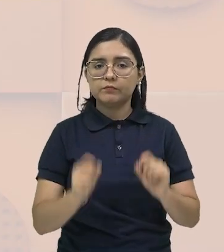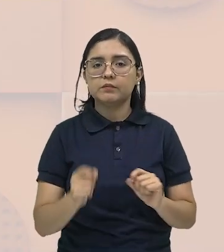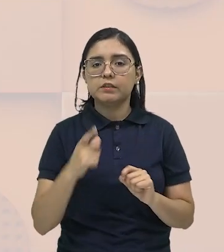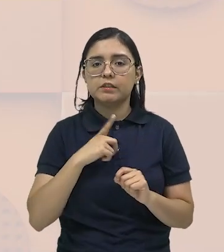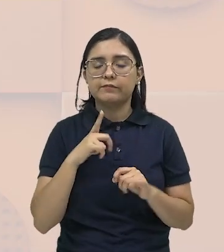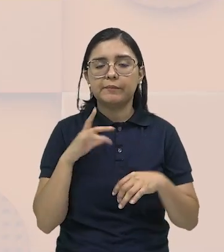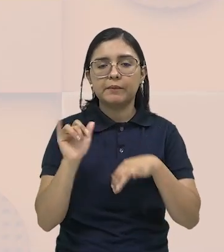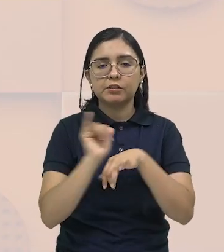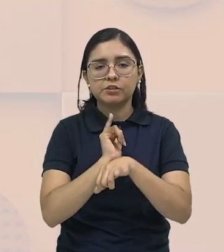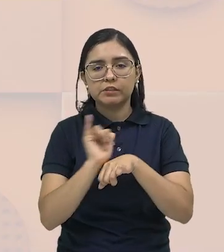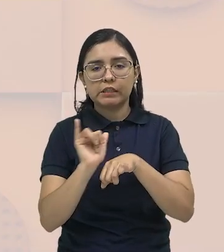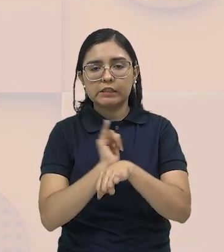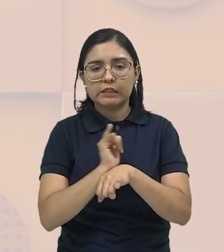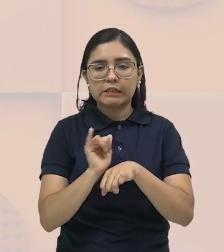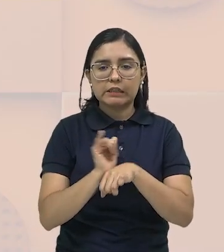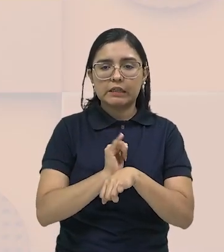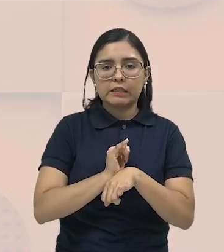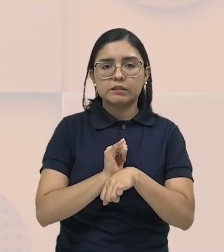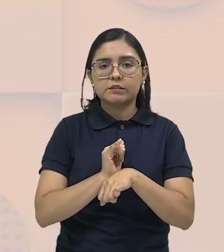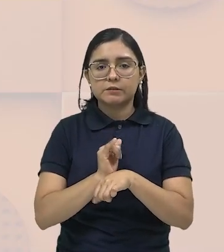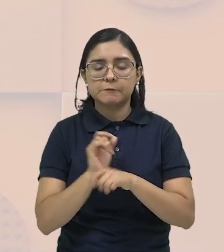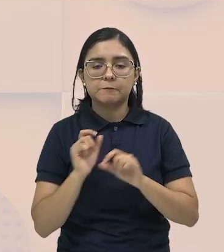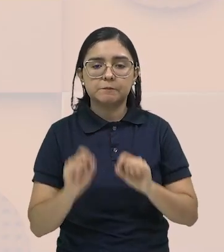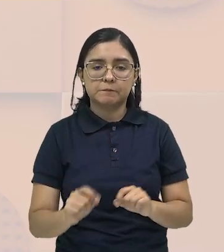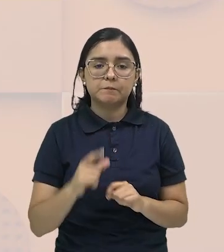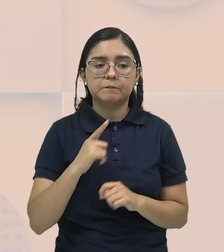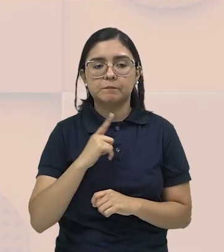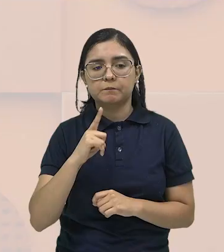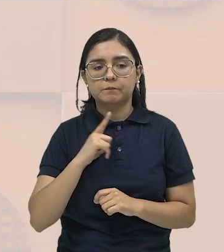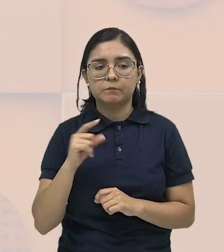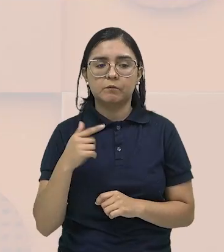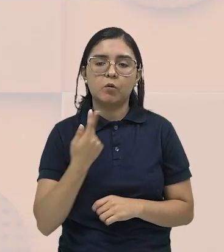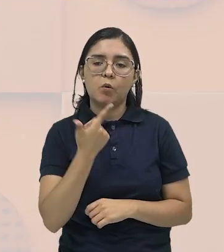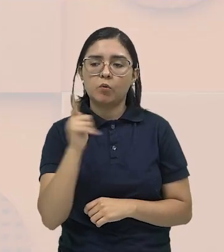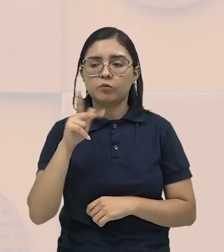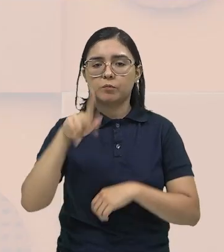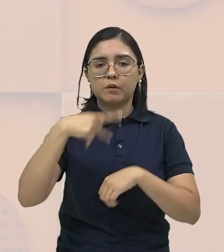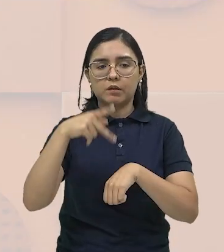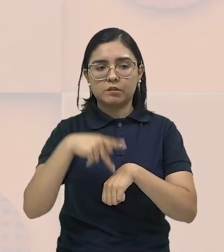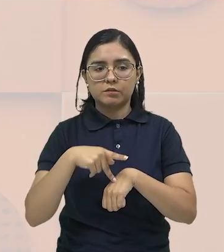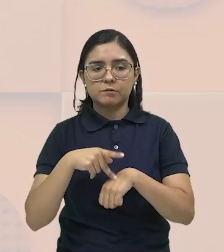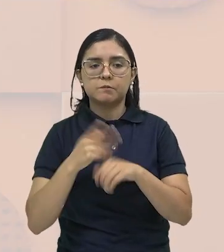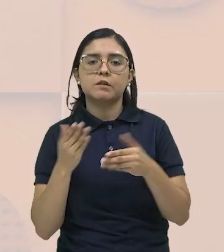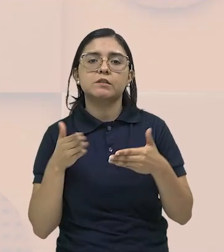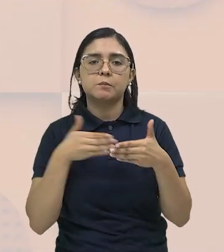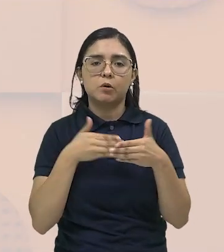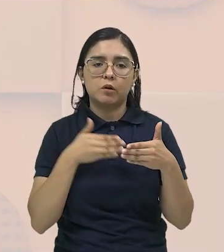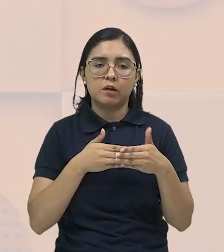atingir países que possam comercializar com a Inglaterra, certo? A gente vai chamar essa ação